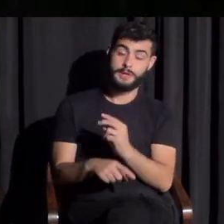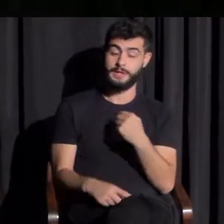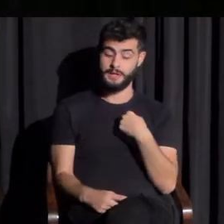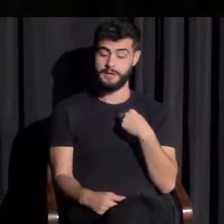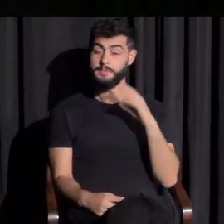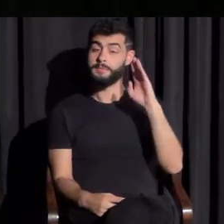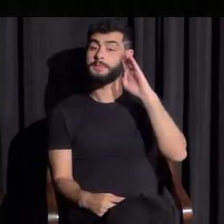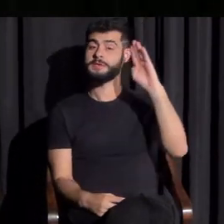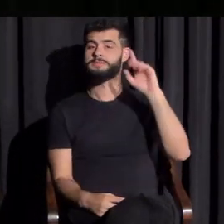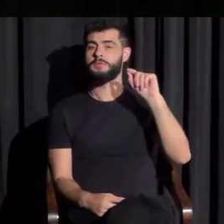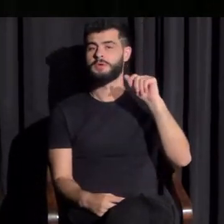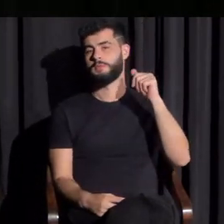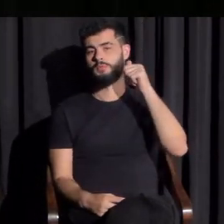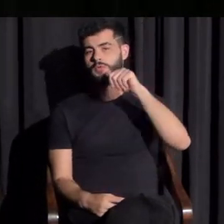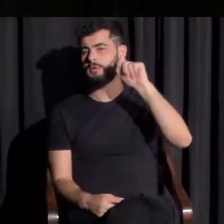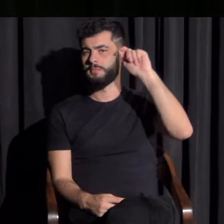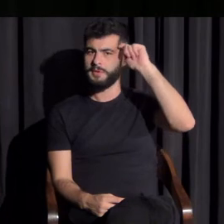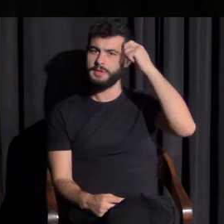negras.